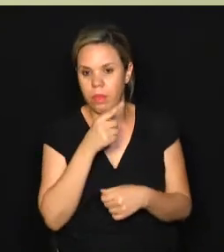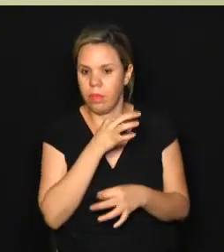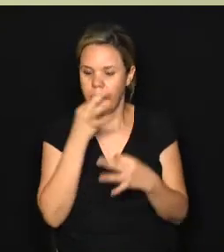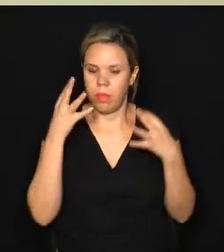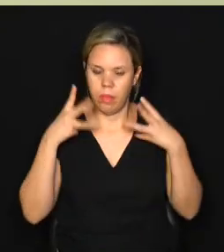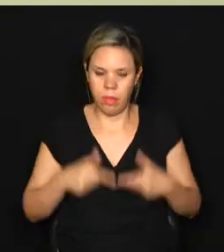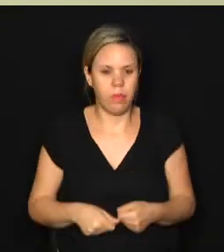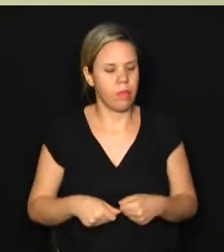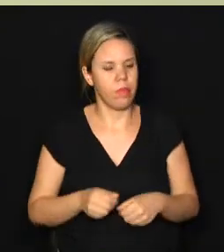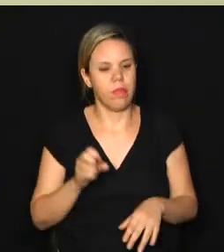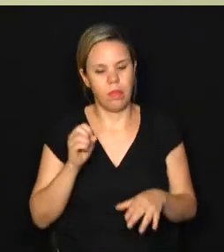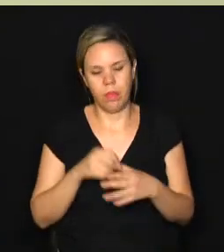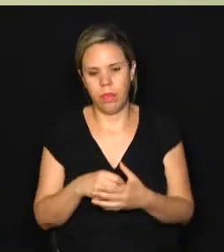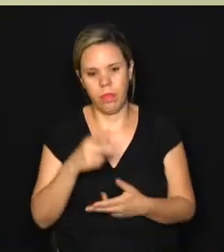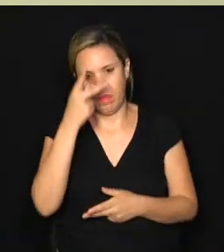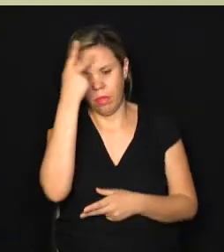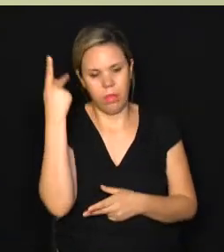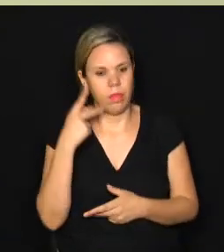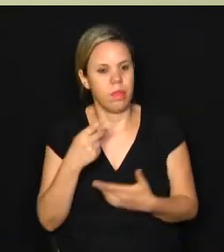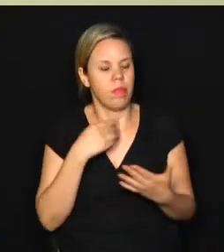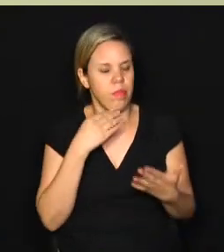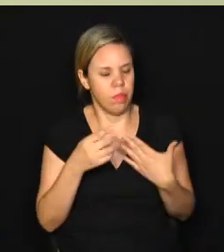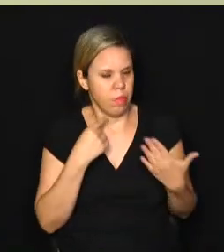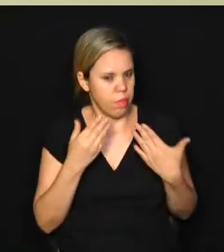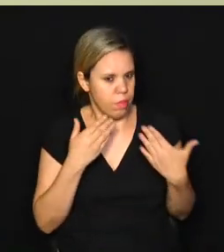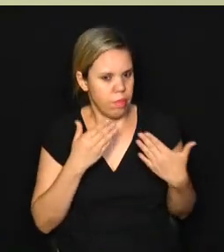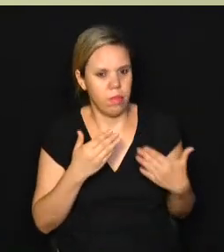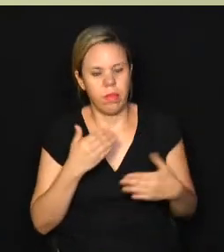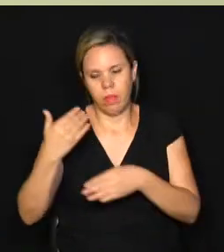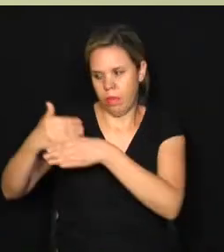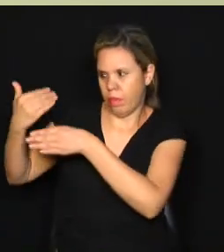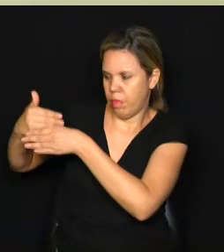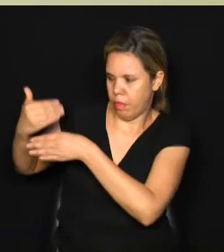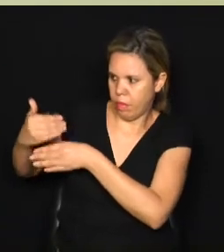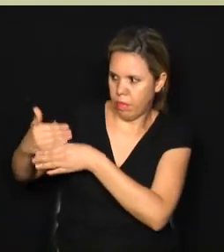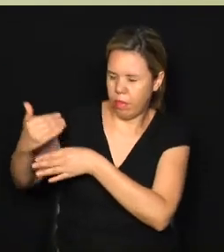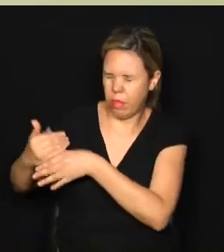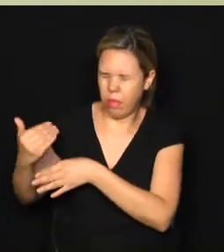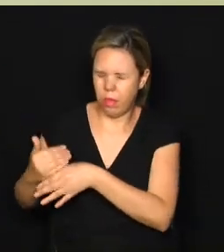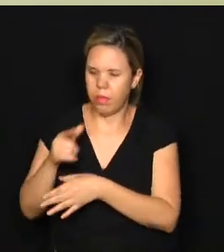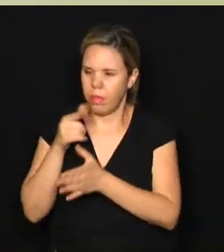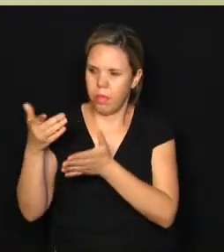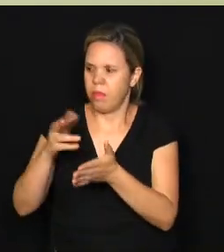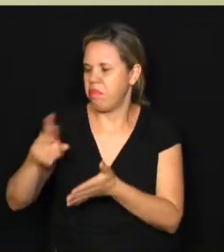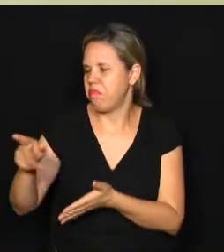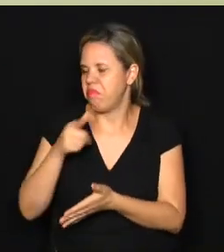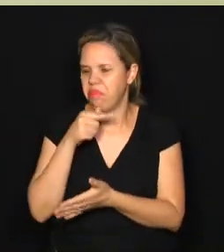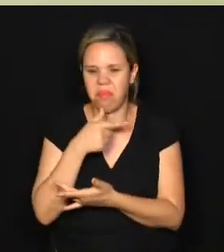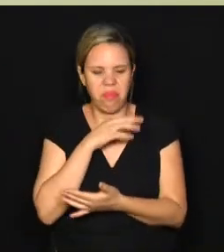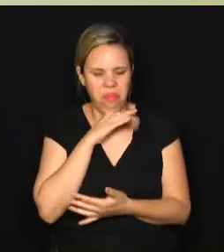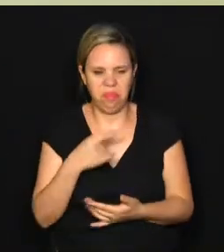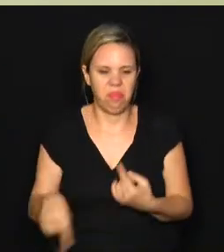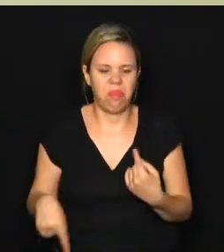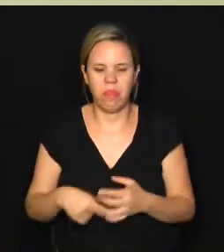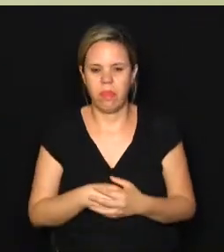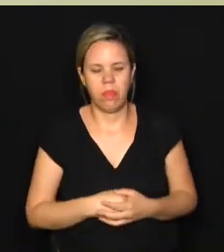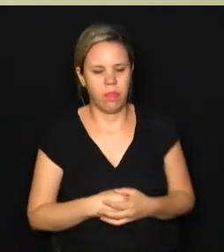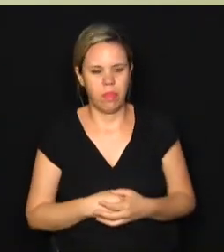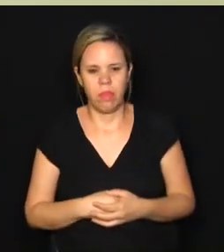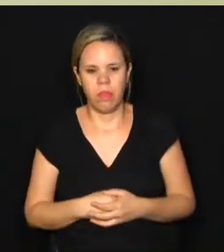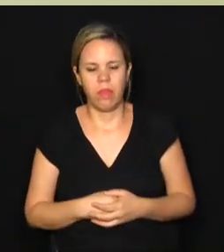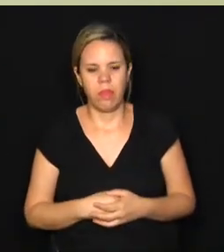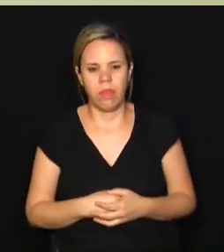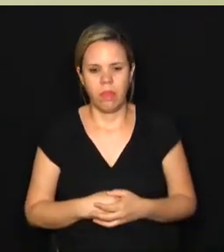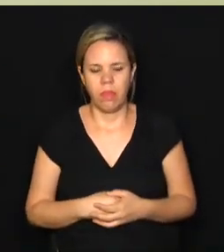já coloca em xeque a barragem em um rio que não é potável. mas a questão